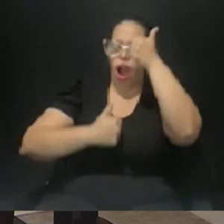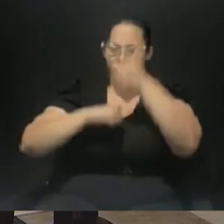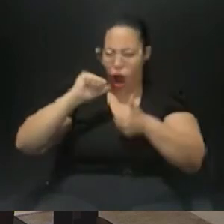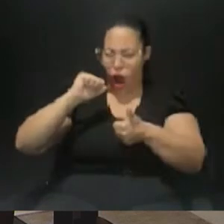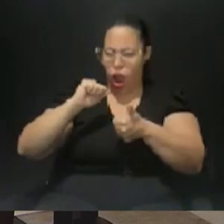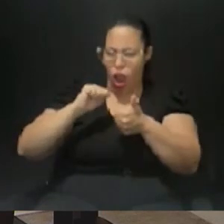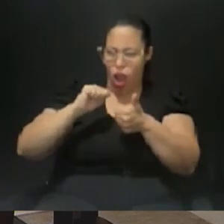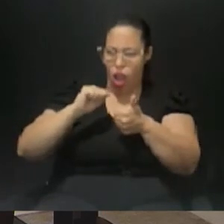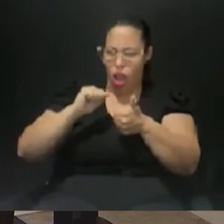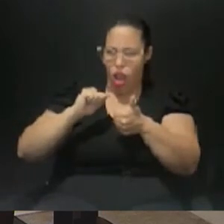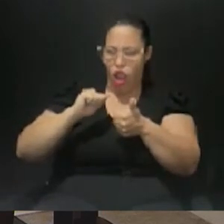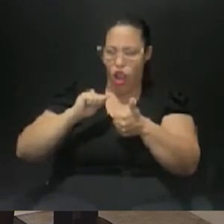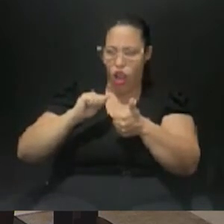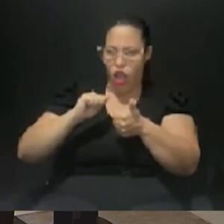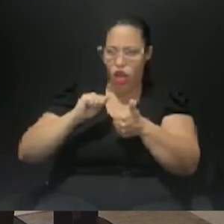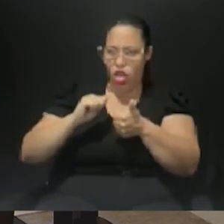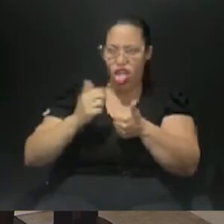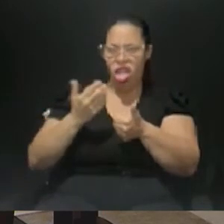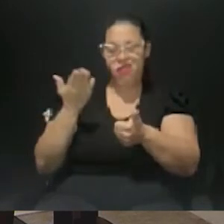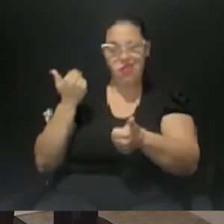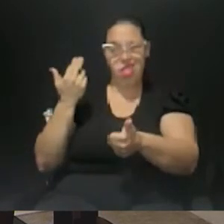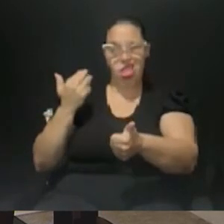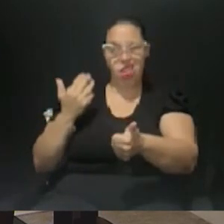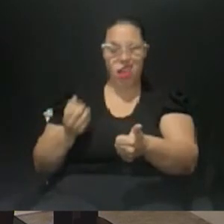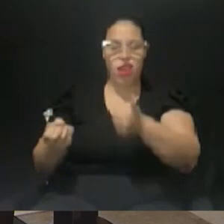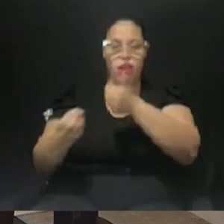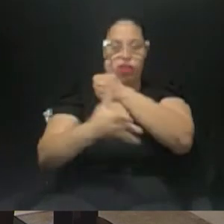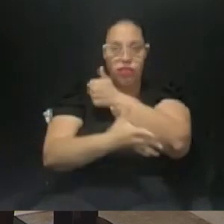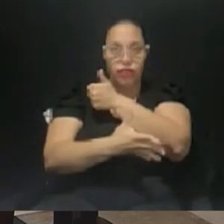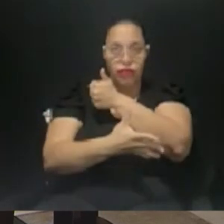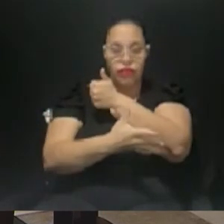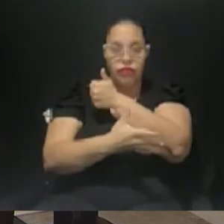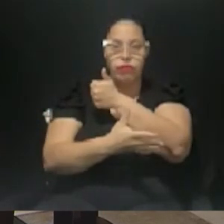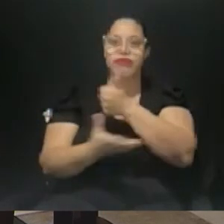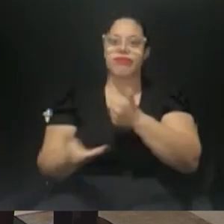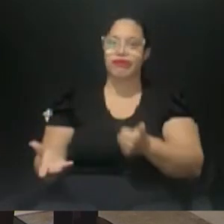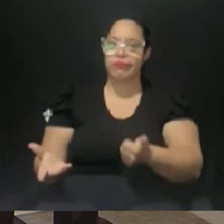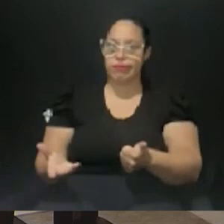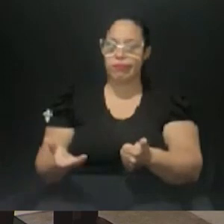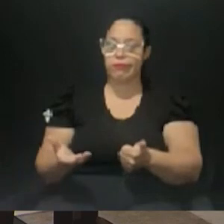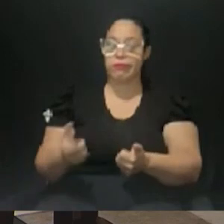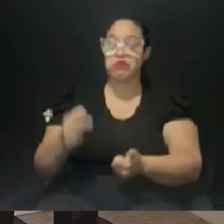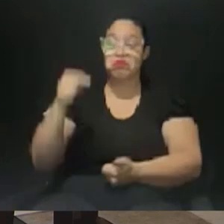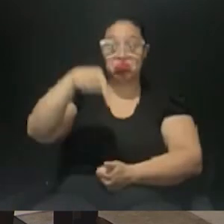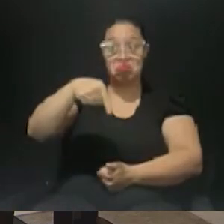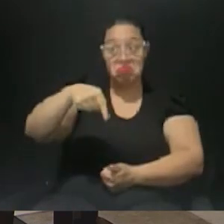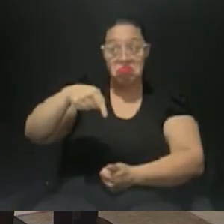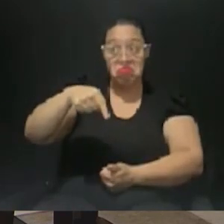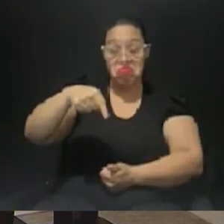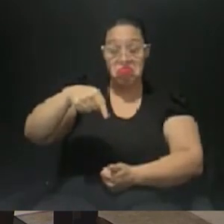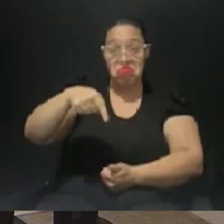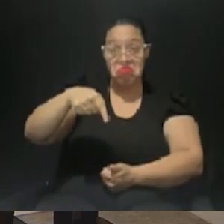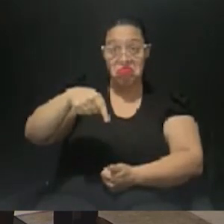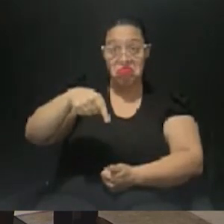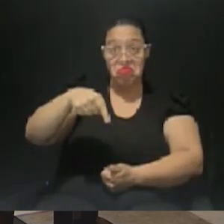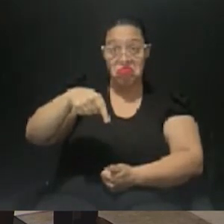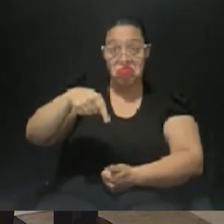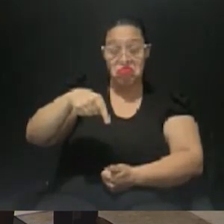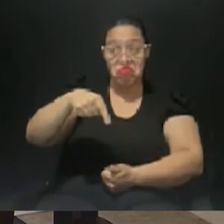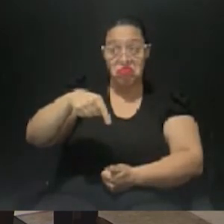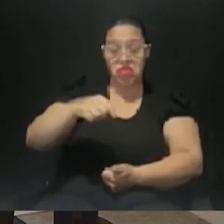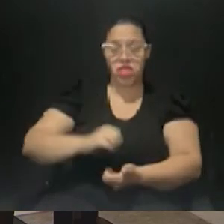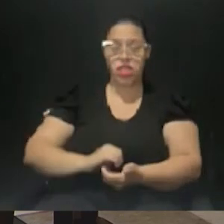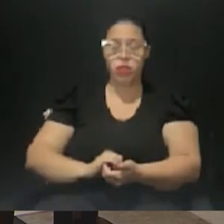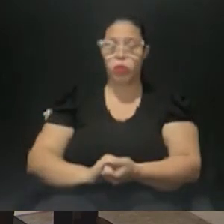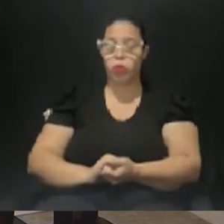como Monga, Careca. Já tive aqui num evento que estava Rivelino, né? Vocês se lembram desse dia,